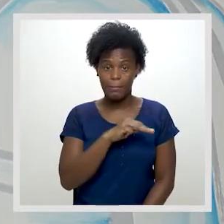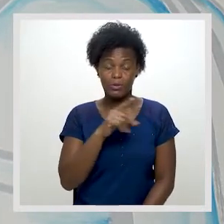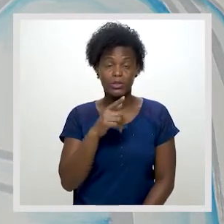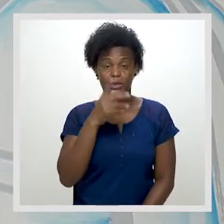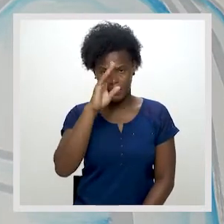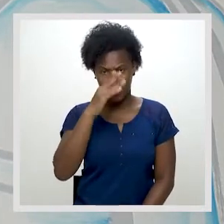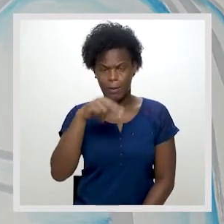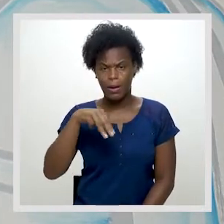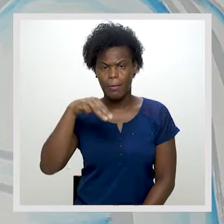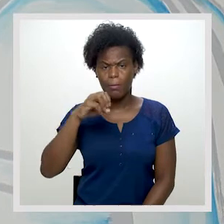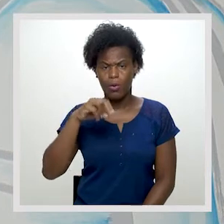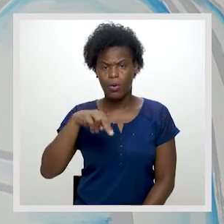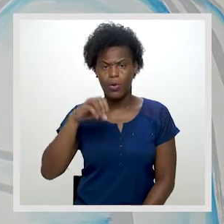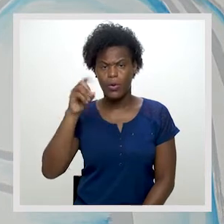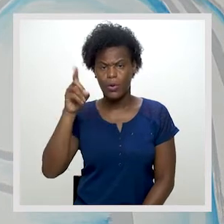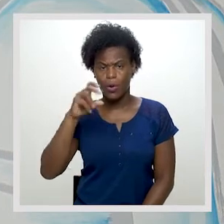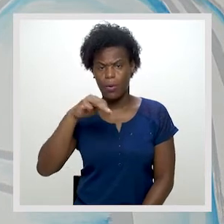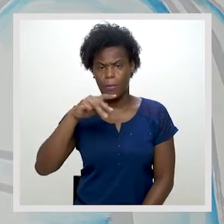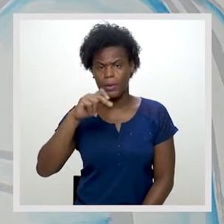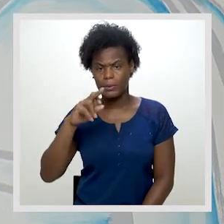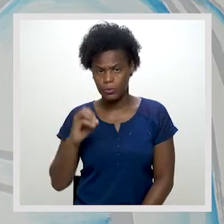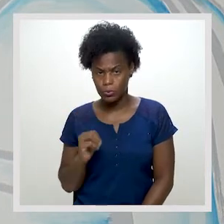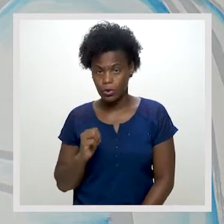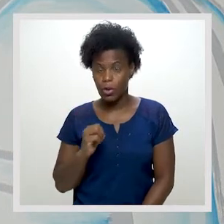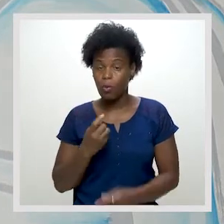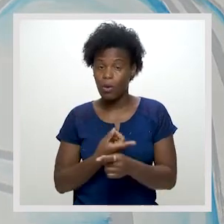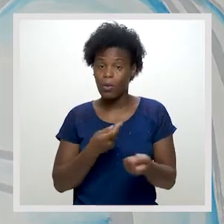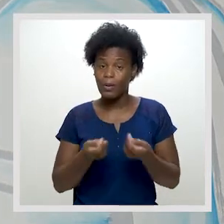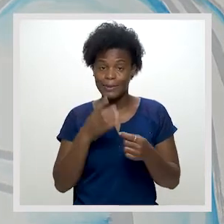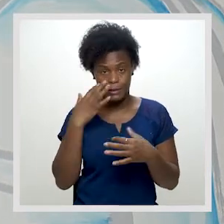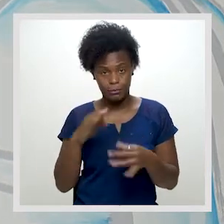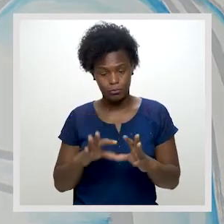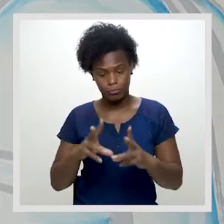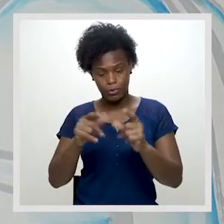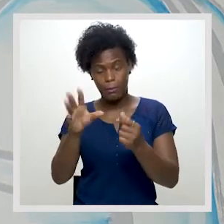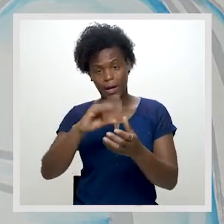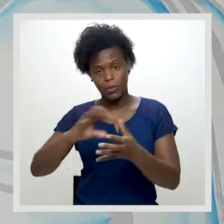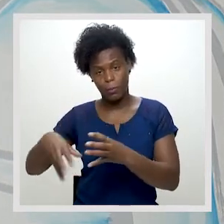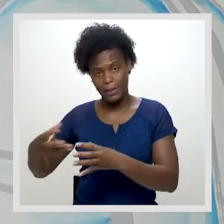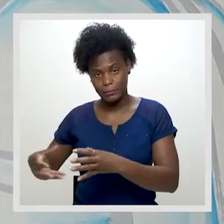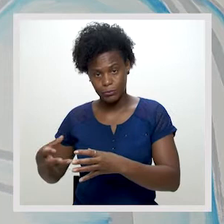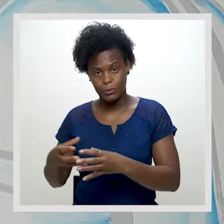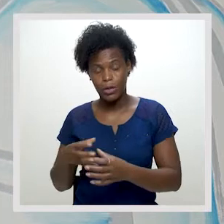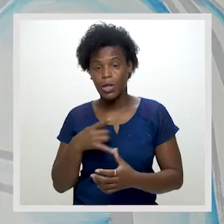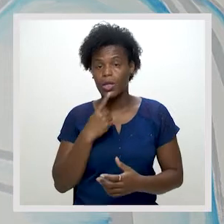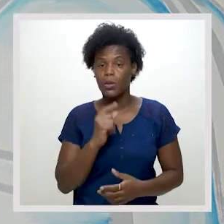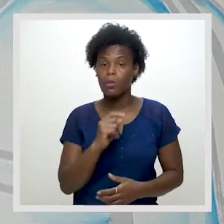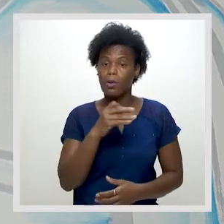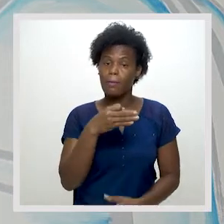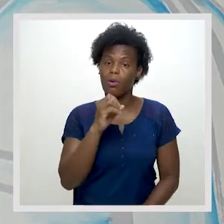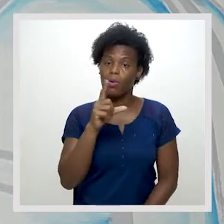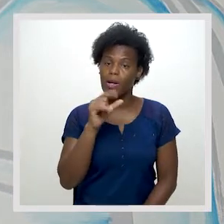monómeros, são compostos orgânicos simples, evoluíram-se para os compostos orgânicos mais complexos, que são os